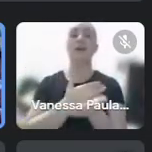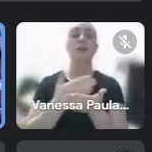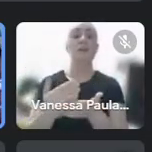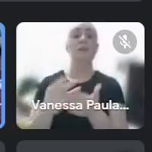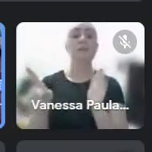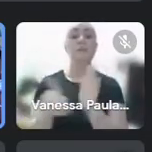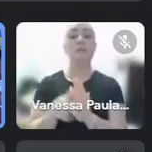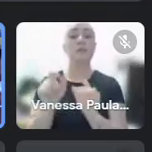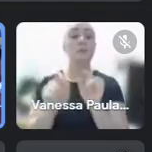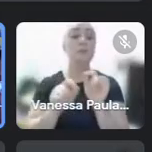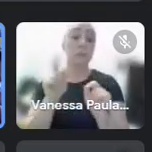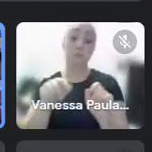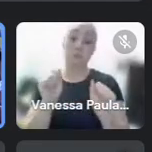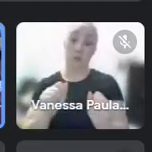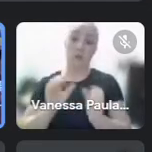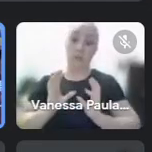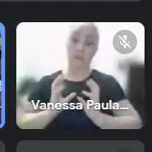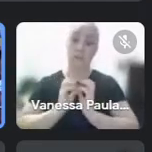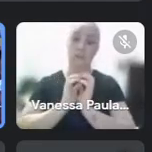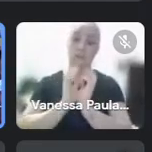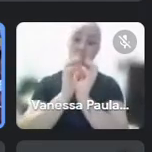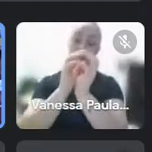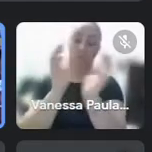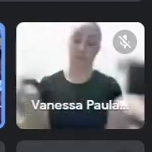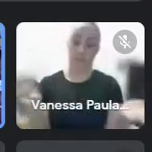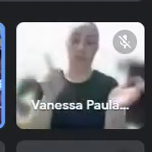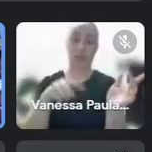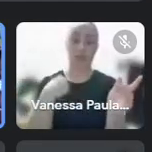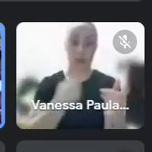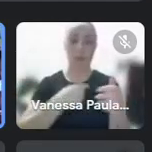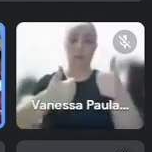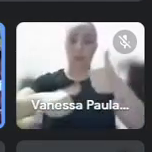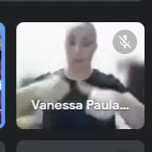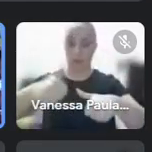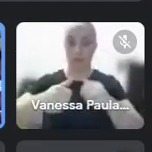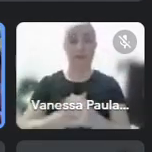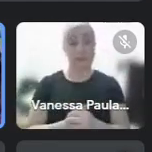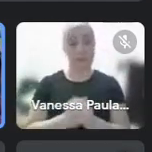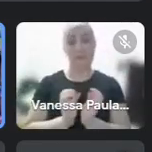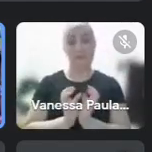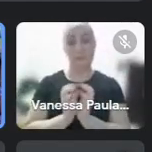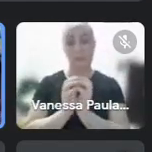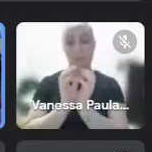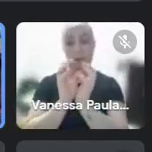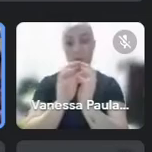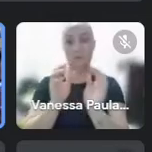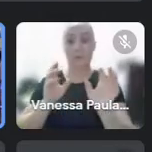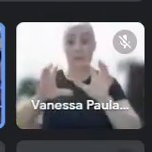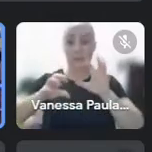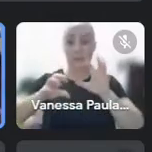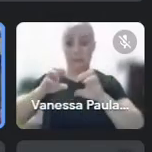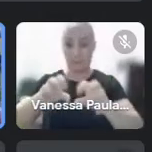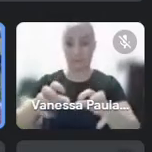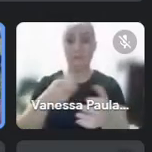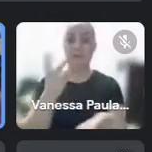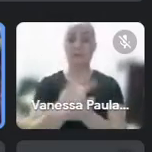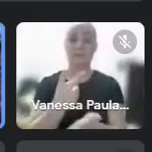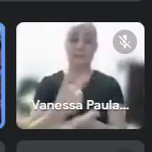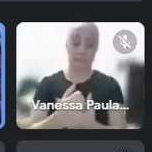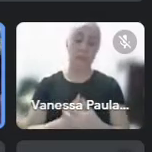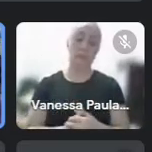possibilidade da piranha, né, que já é na nossa análise. As piranhas, né, que gostam de... elas